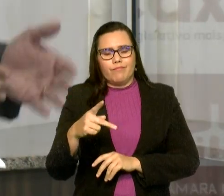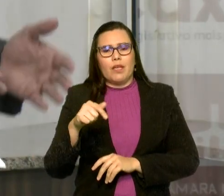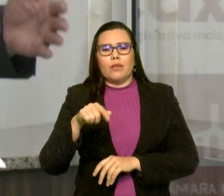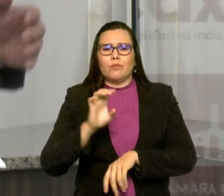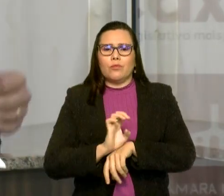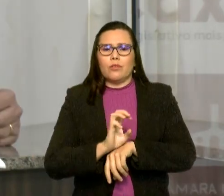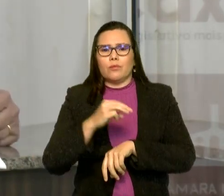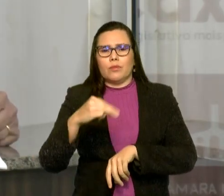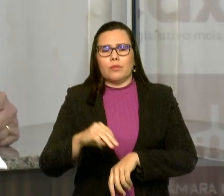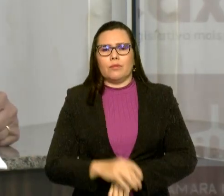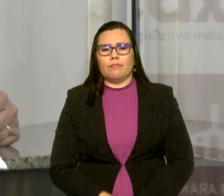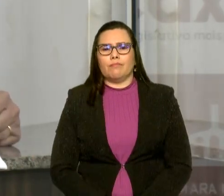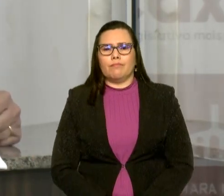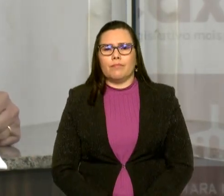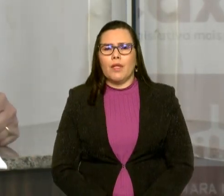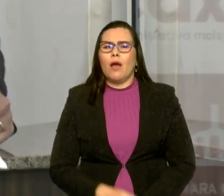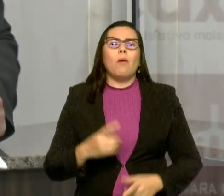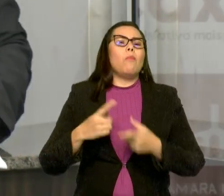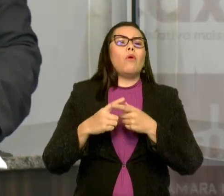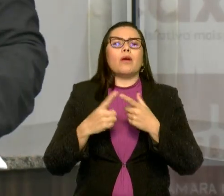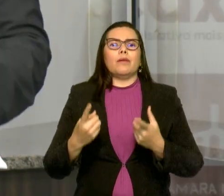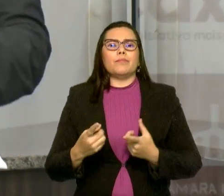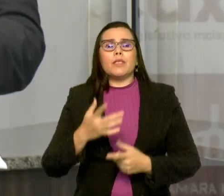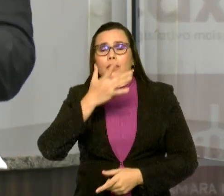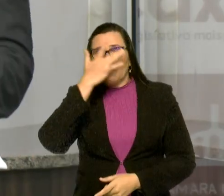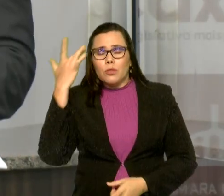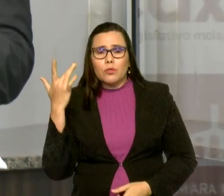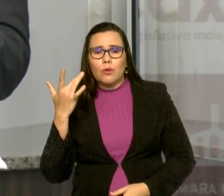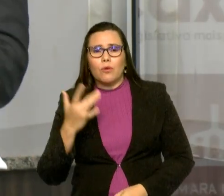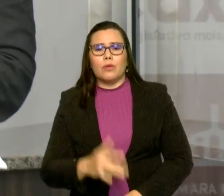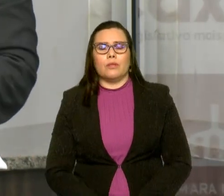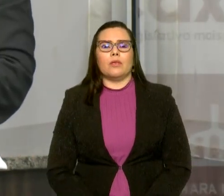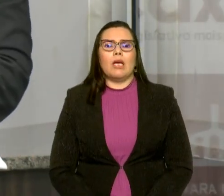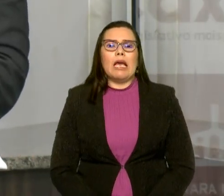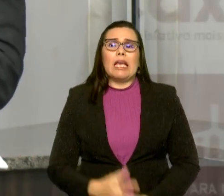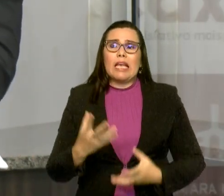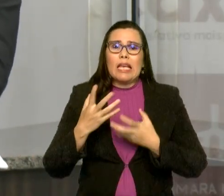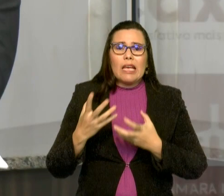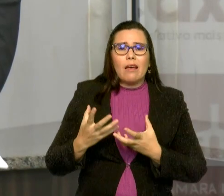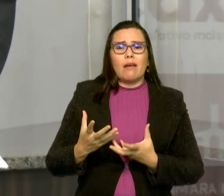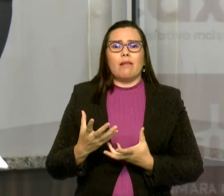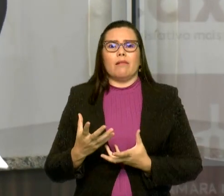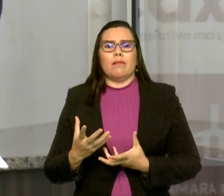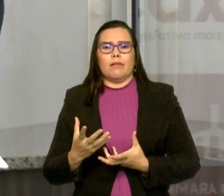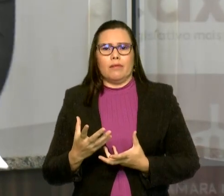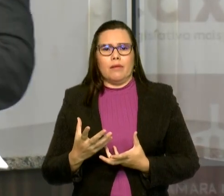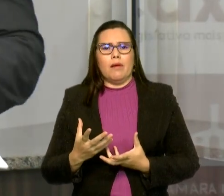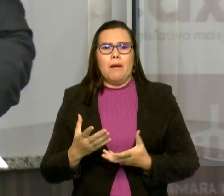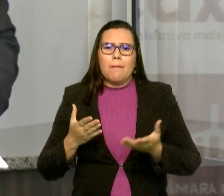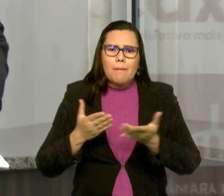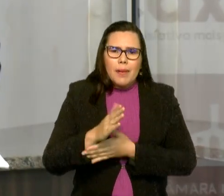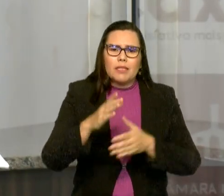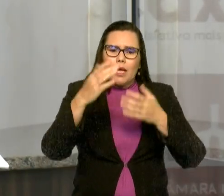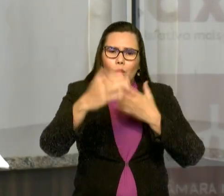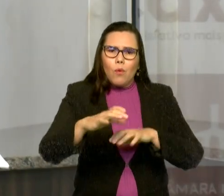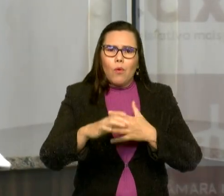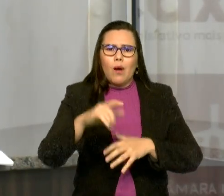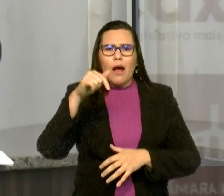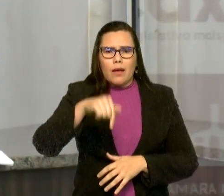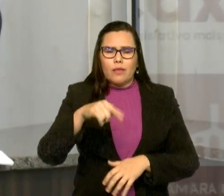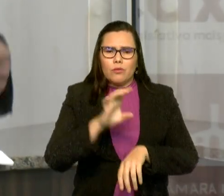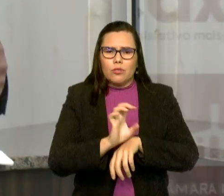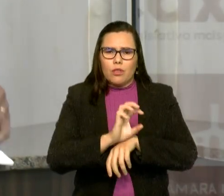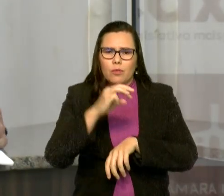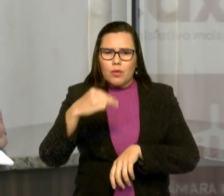que queiram exercer cargos públicos no Maranhão conheçam o nosso Estado, saibam onde vão servir